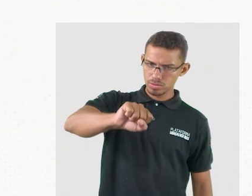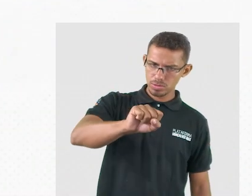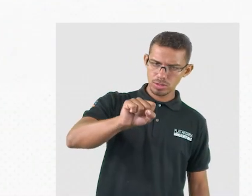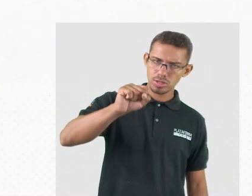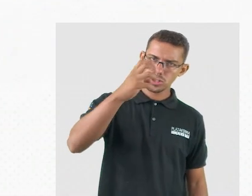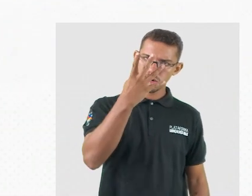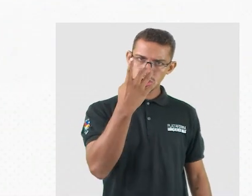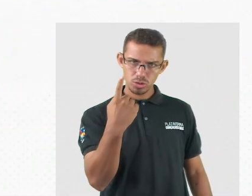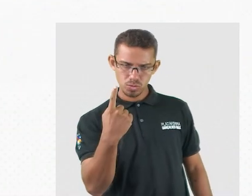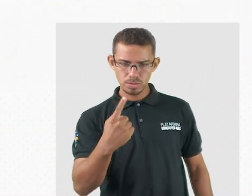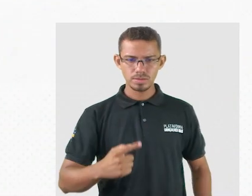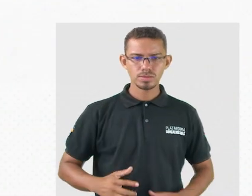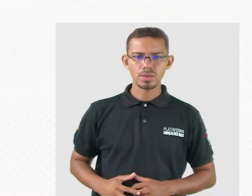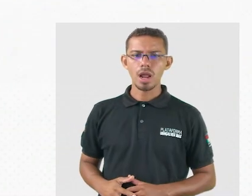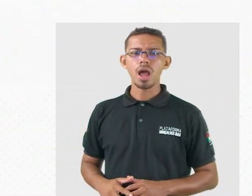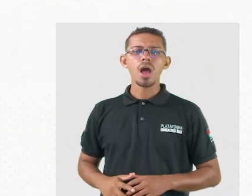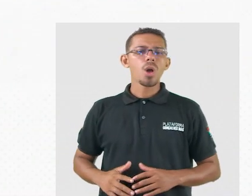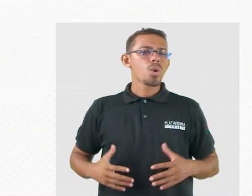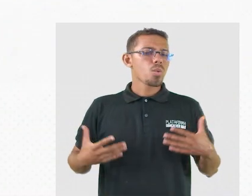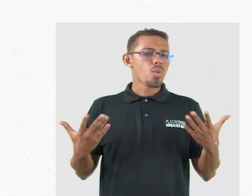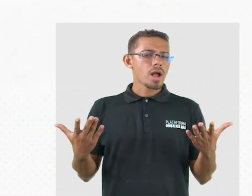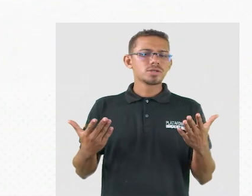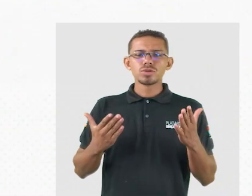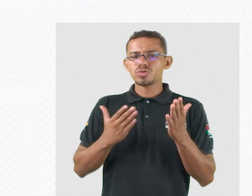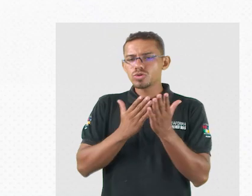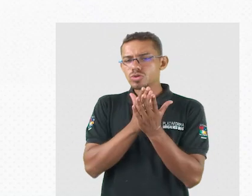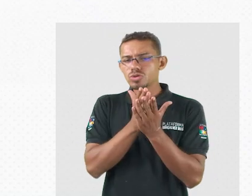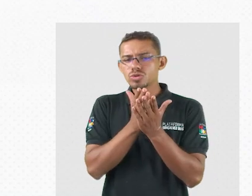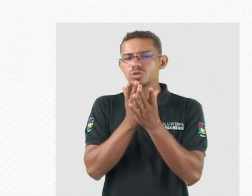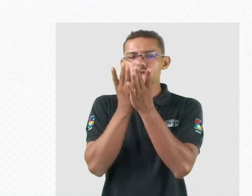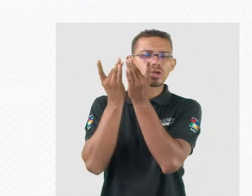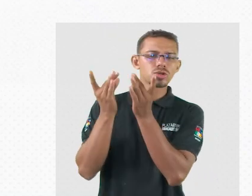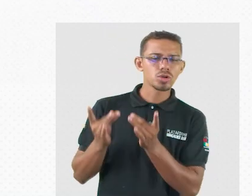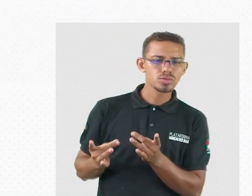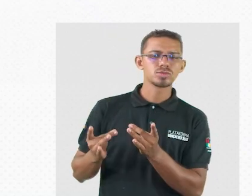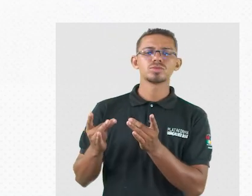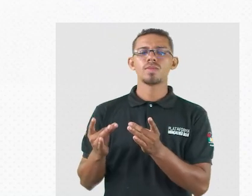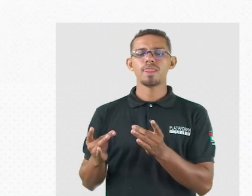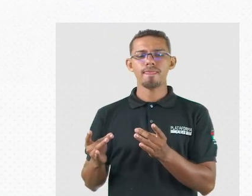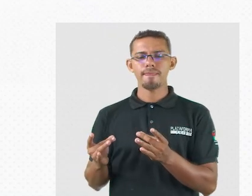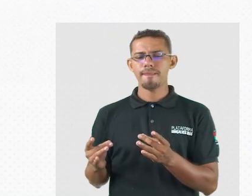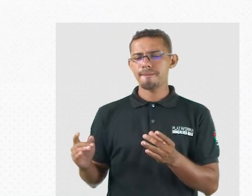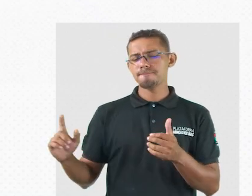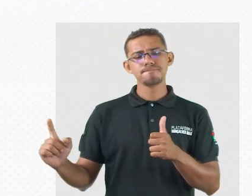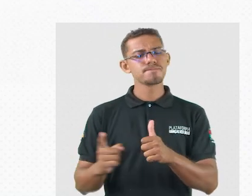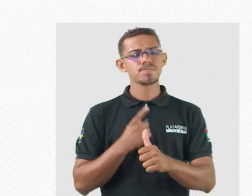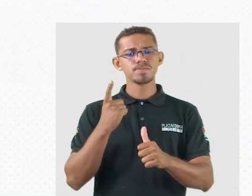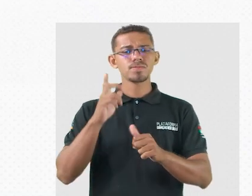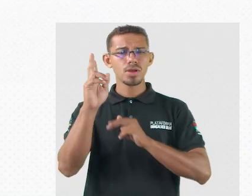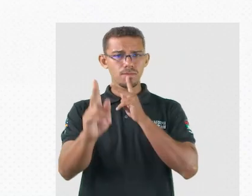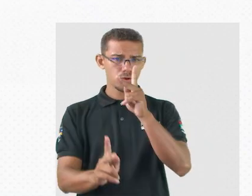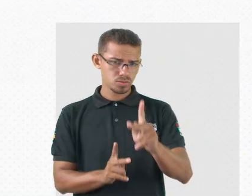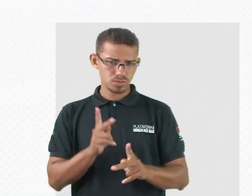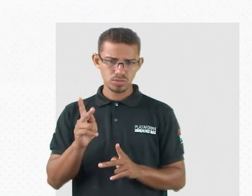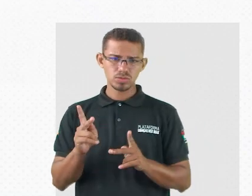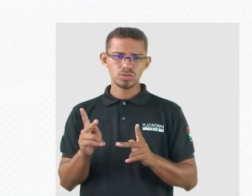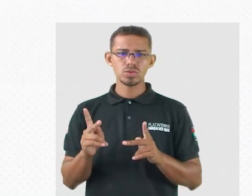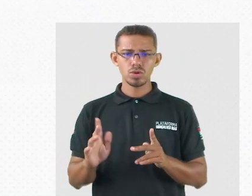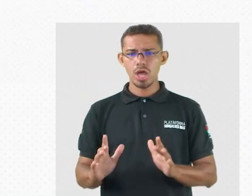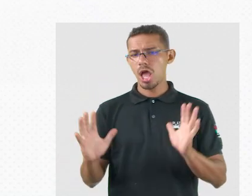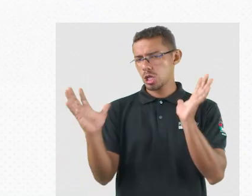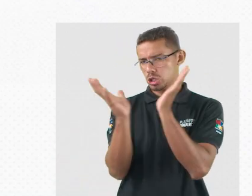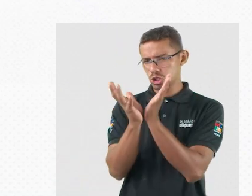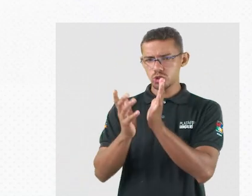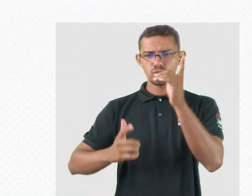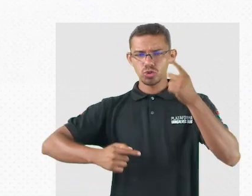Então, quais são os desdobramentos que nós podemos trazer para a Balaiada? Então, primeiro, ela destacou a insatisfação popular com a elite política,